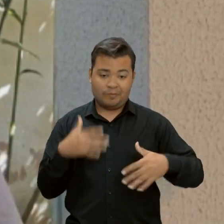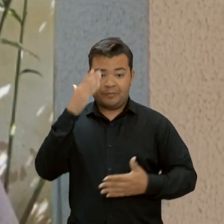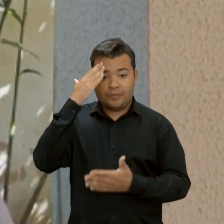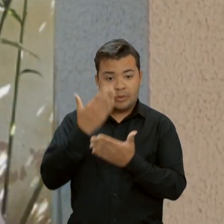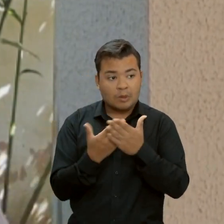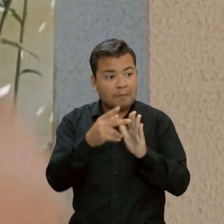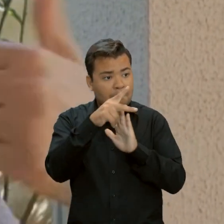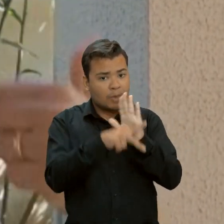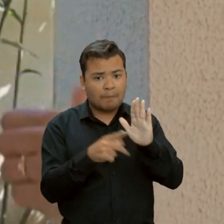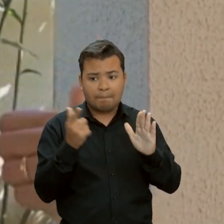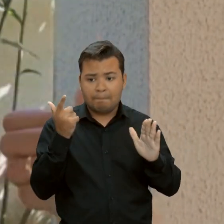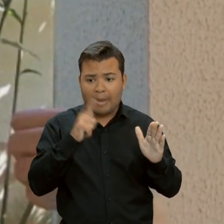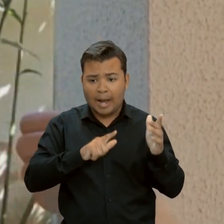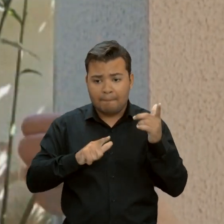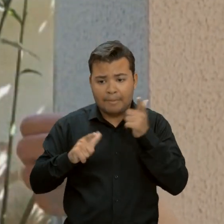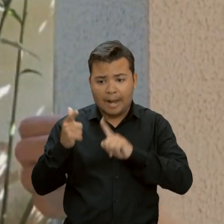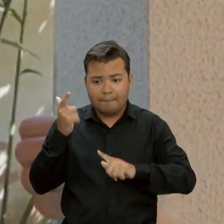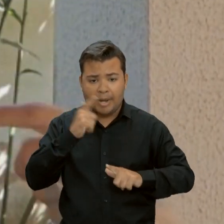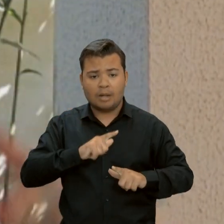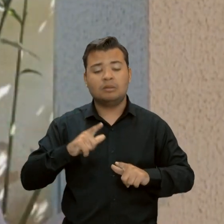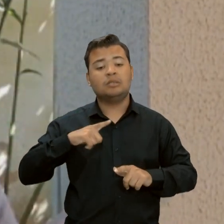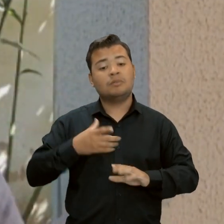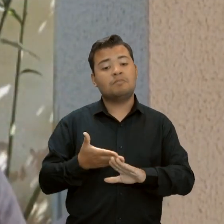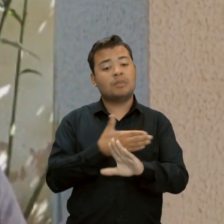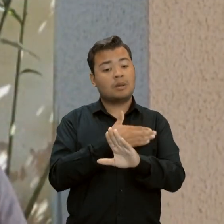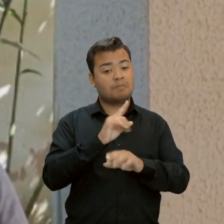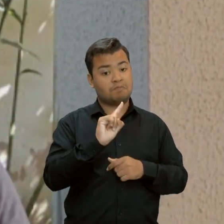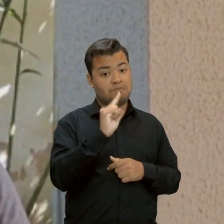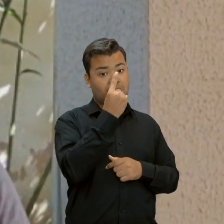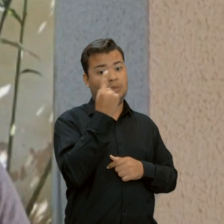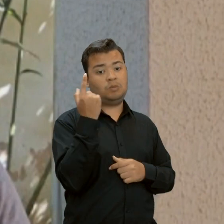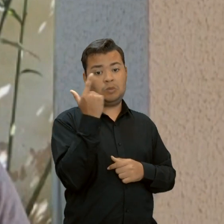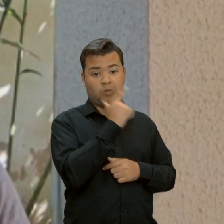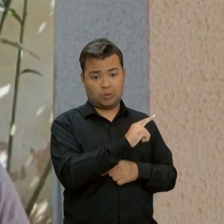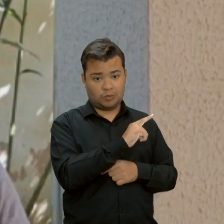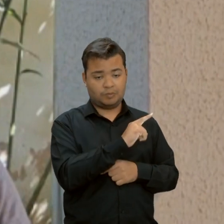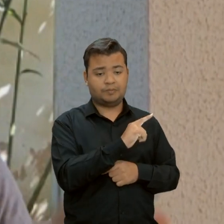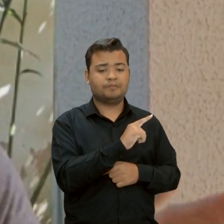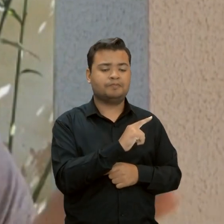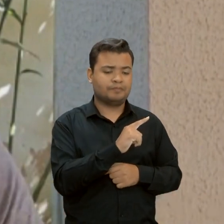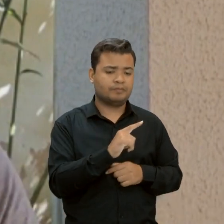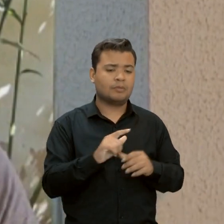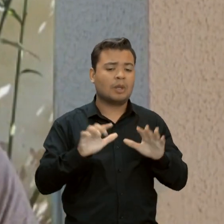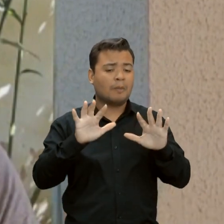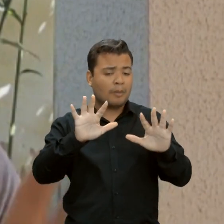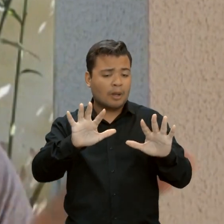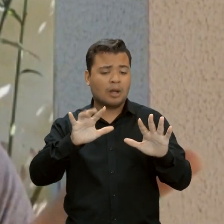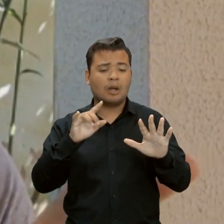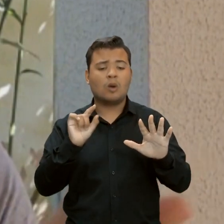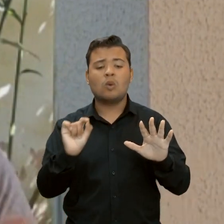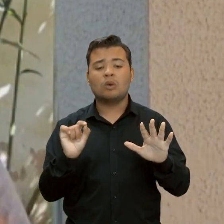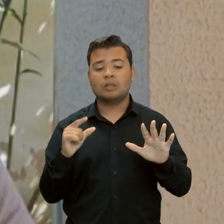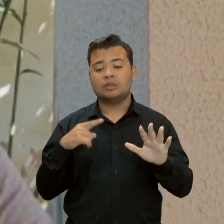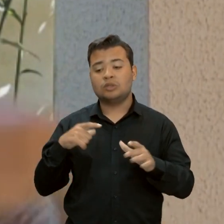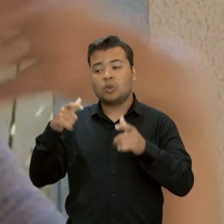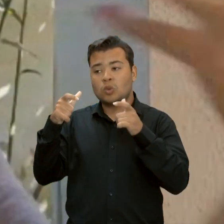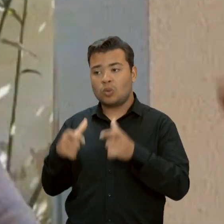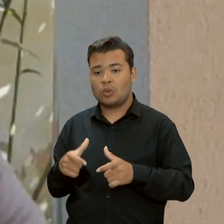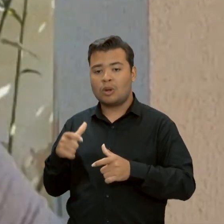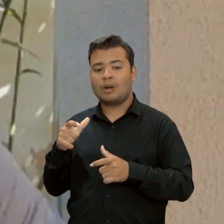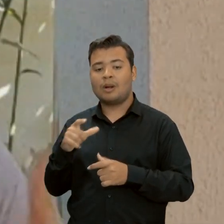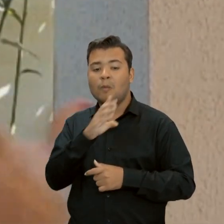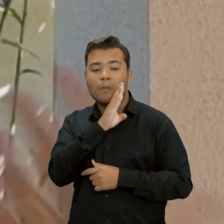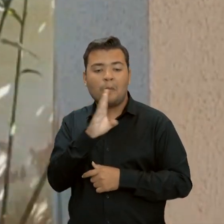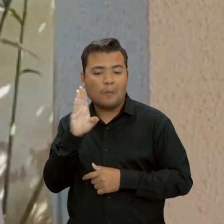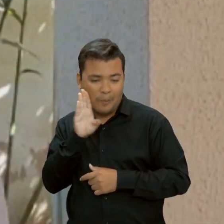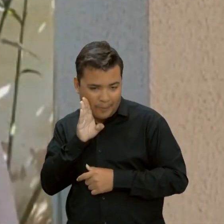grande resultado. A gente teve a primeira edição ano passado, só que a gente estava fazendo num pub, que a proposta também